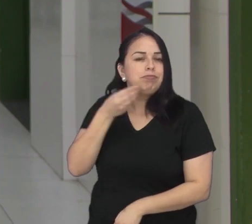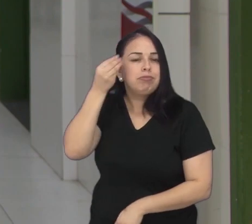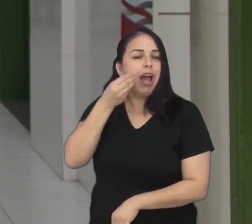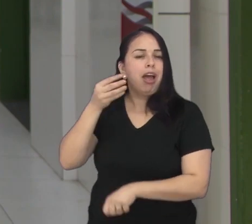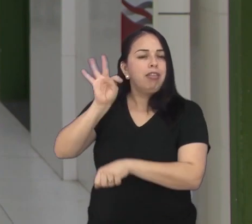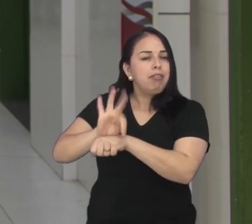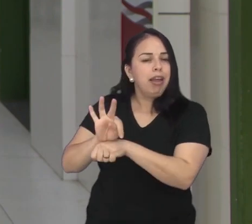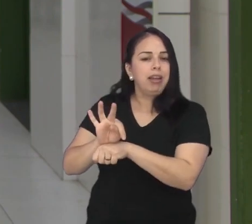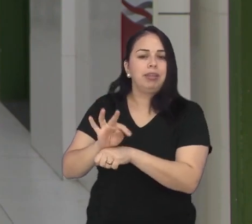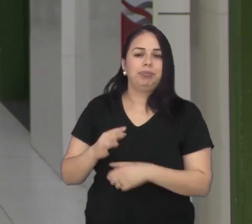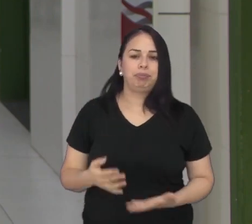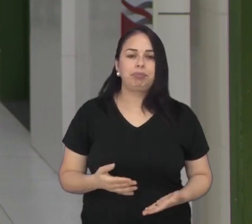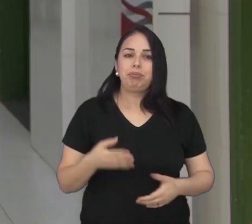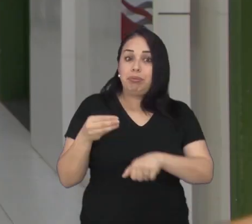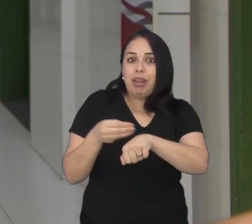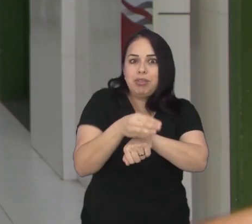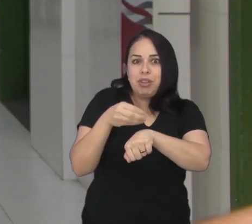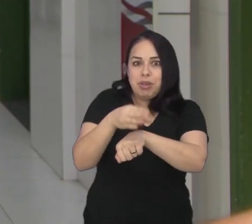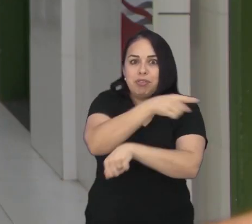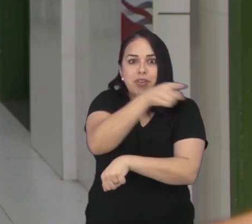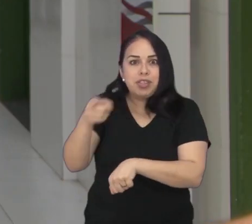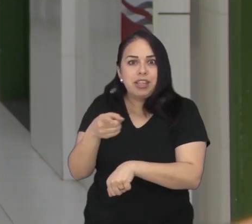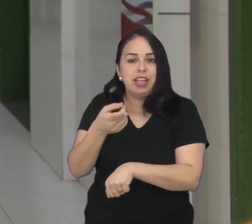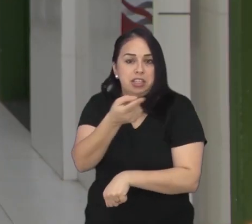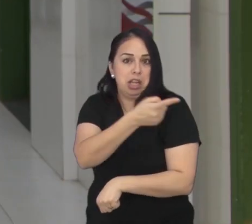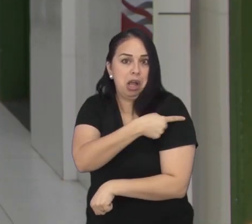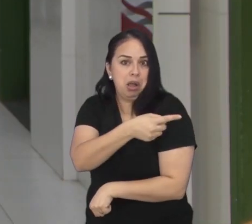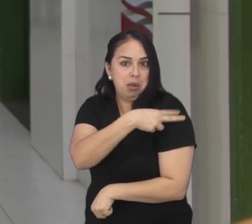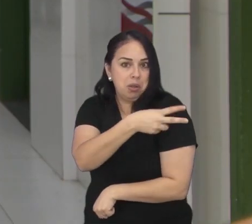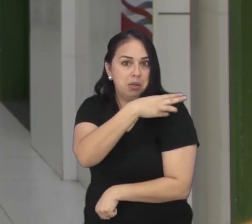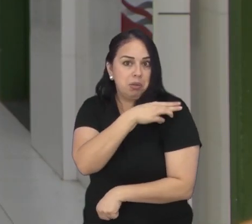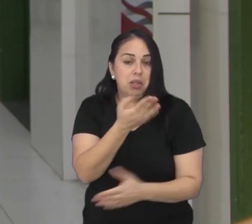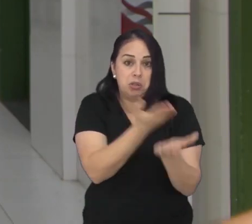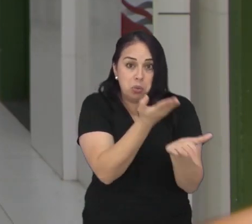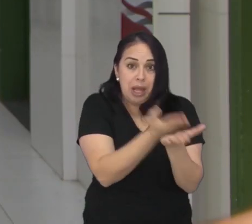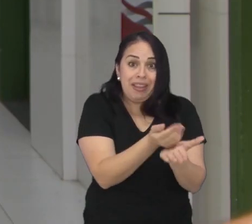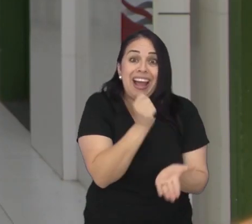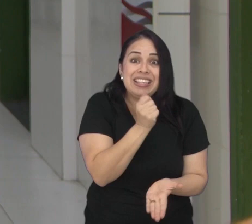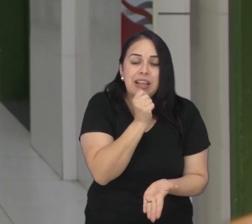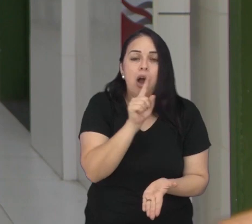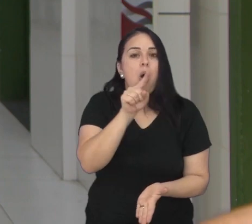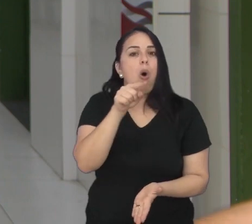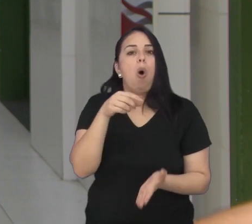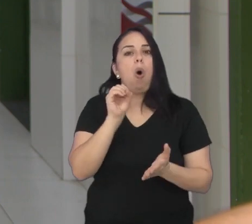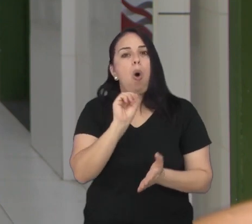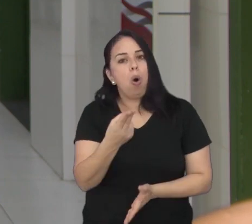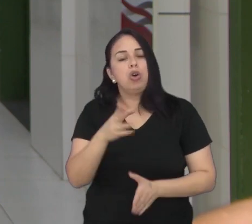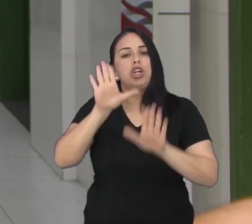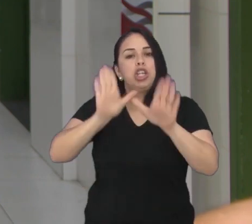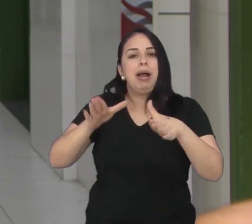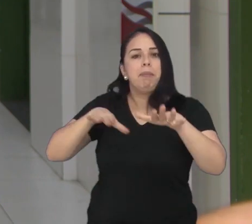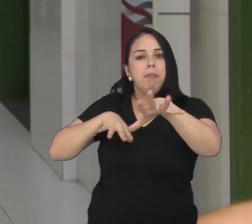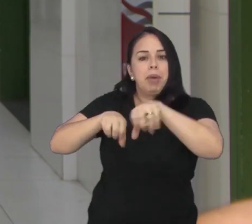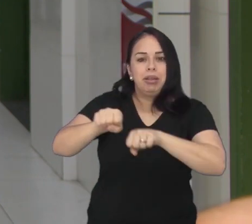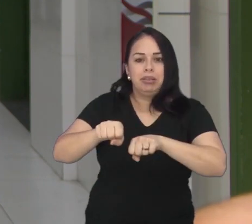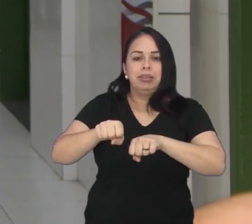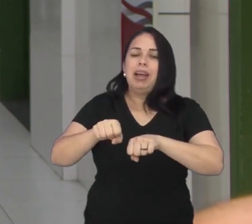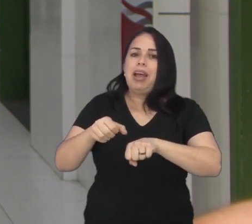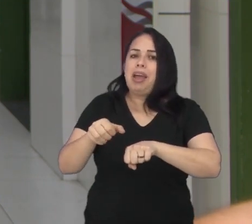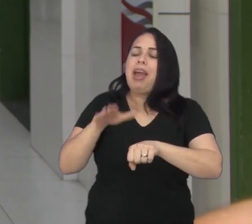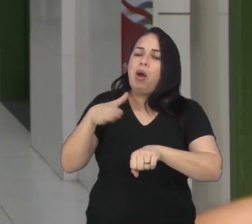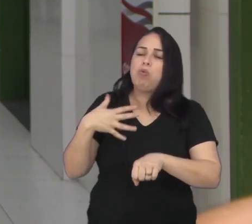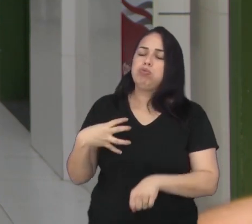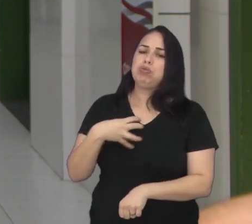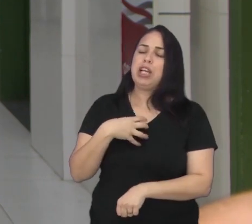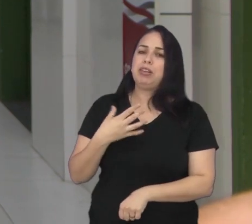uma experiência ali, né, profissional. Eu indico não só para as pessoas que estão no ensino médio, como as que estão fora, porque é uma maneira fácil de você conseguir,